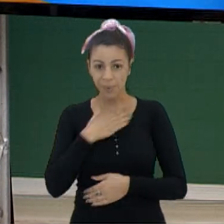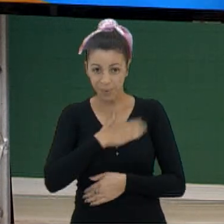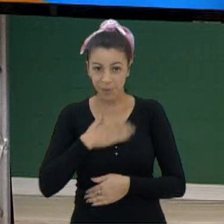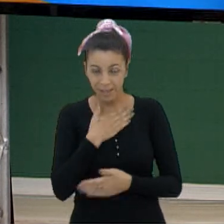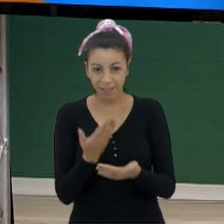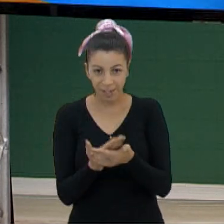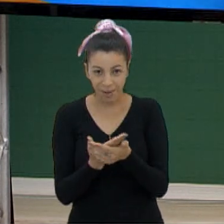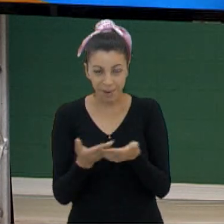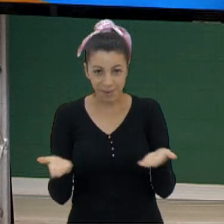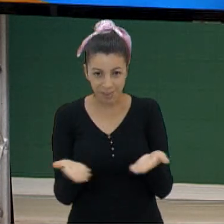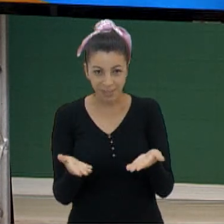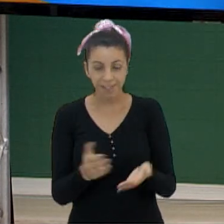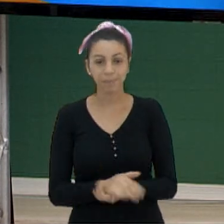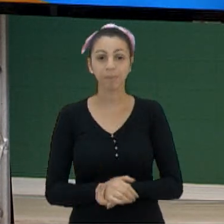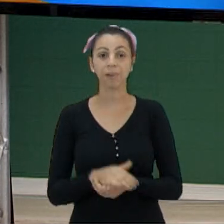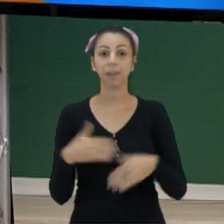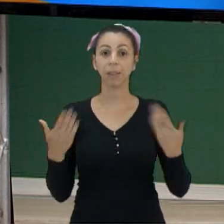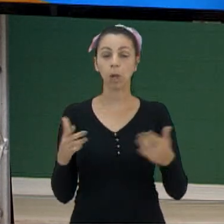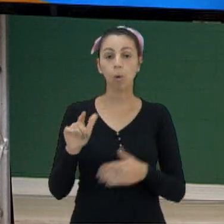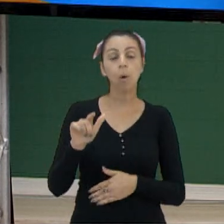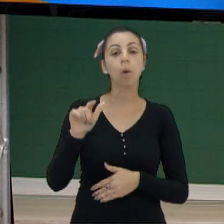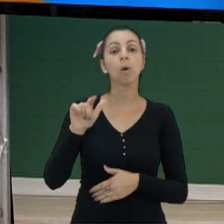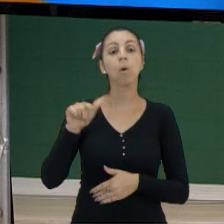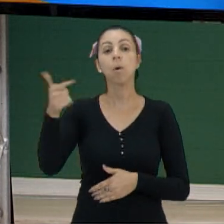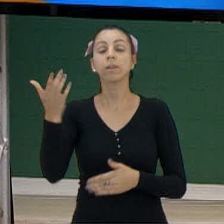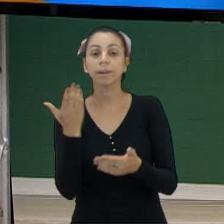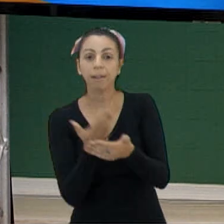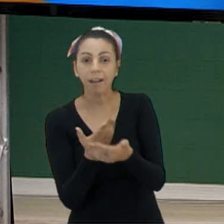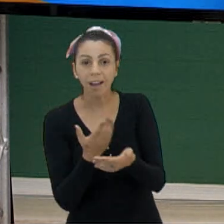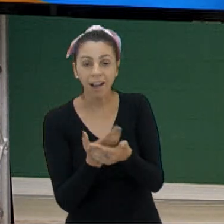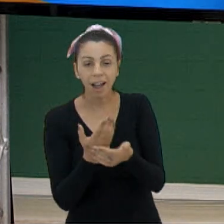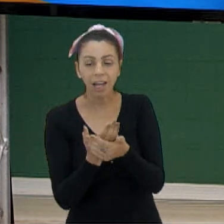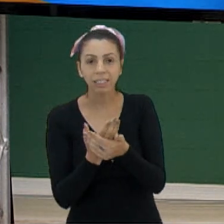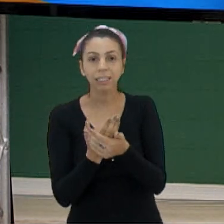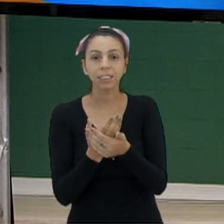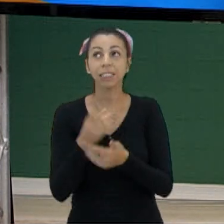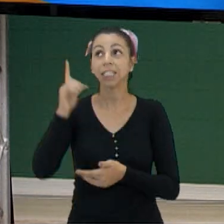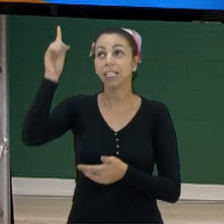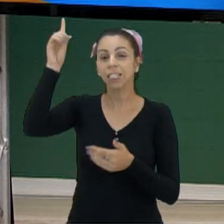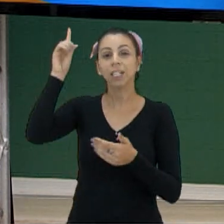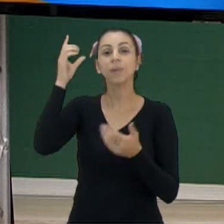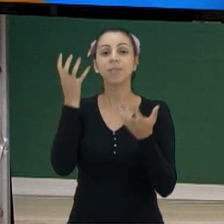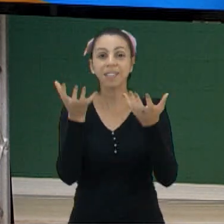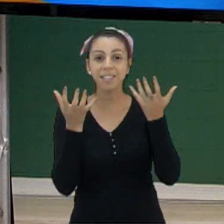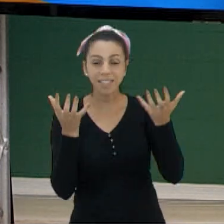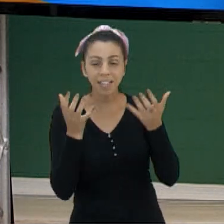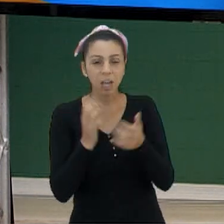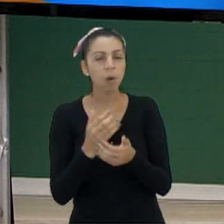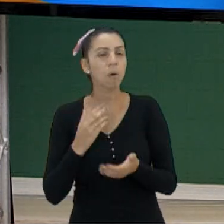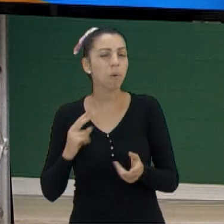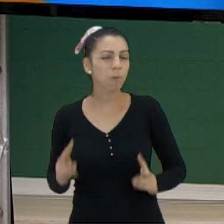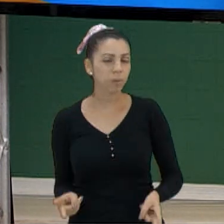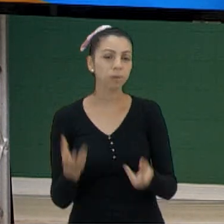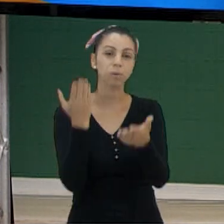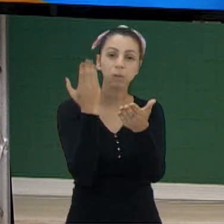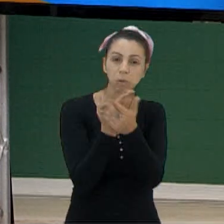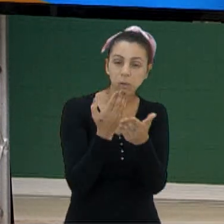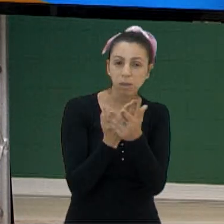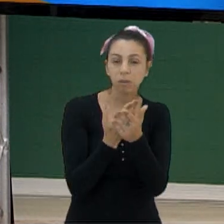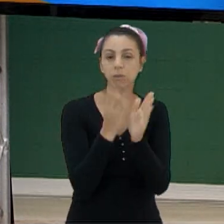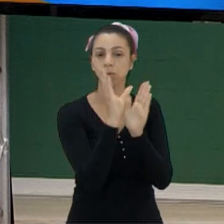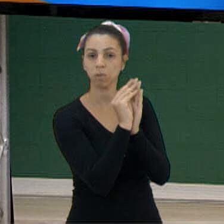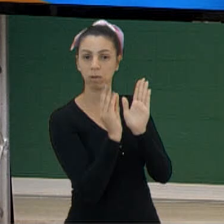de hoje? Então, pessoal, a gente se vê na próxima, tá? Se Deus quiser, continuando estudando os